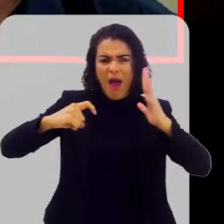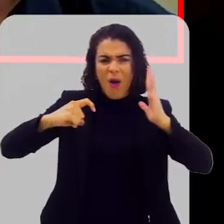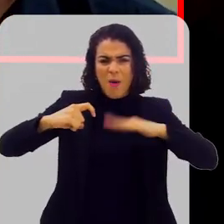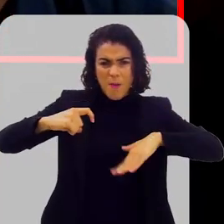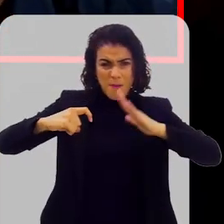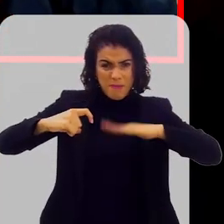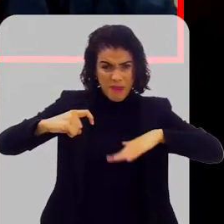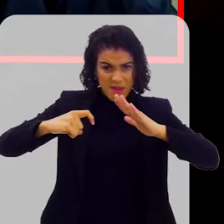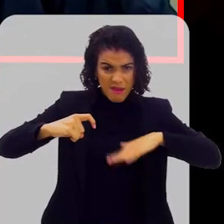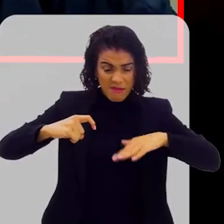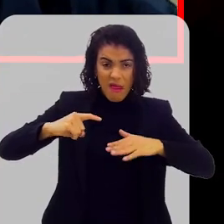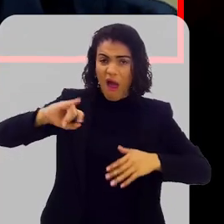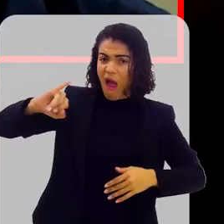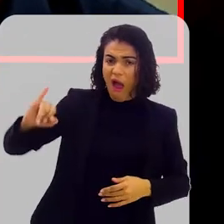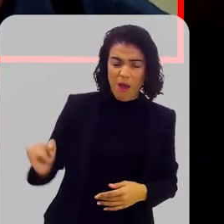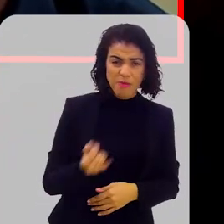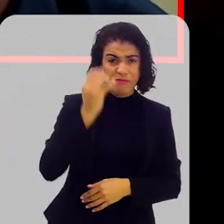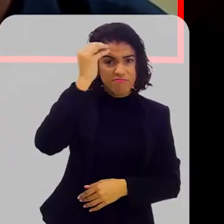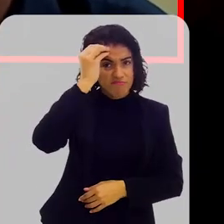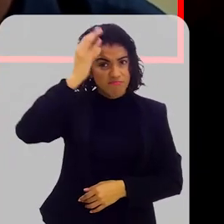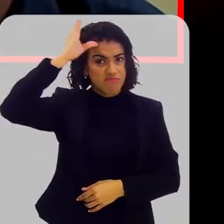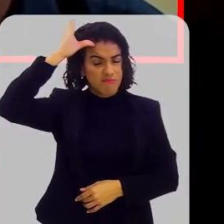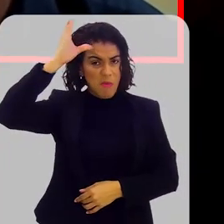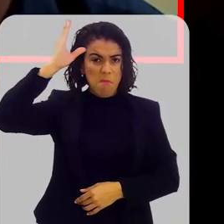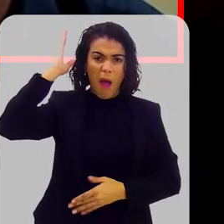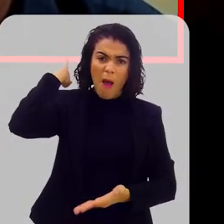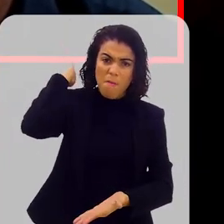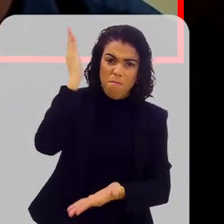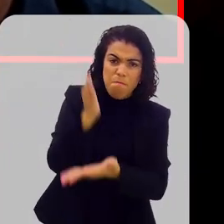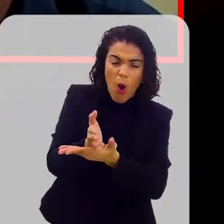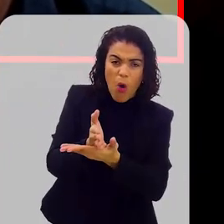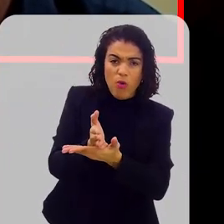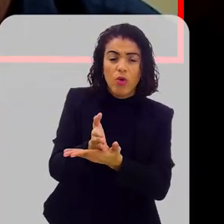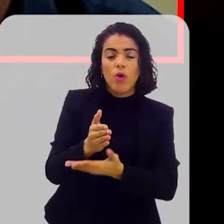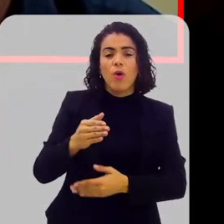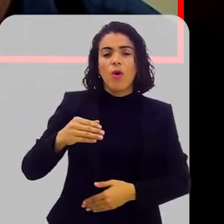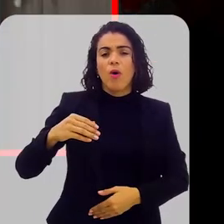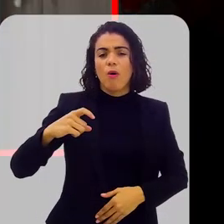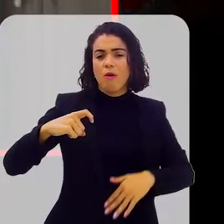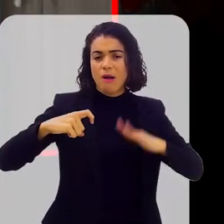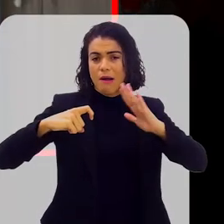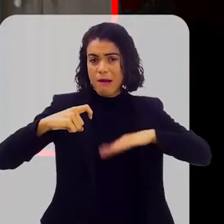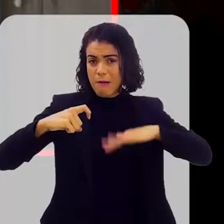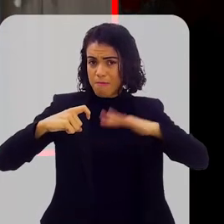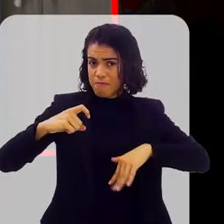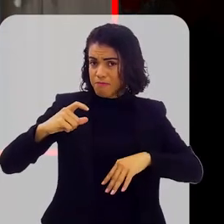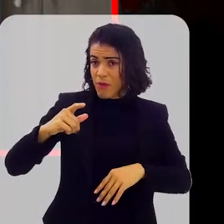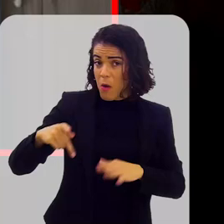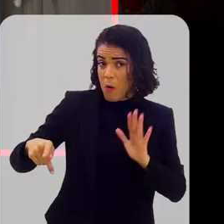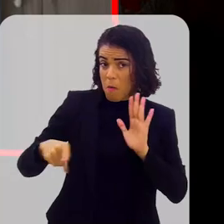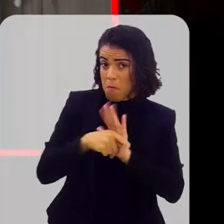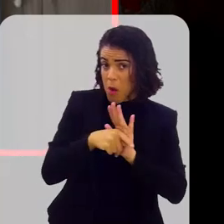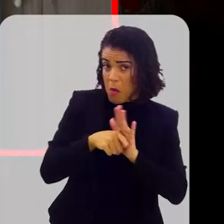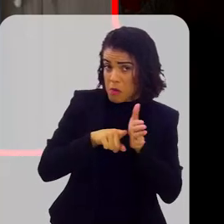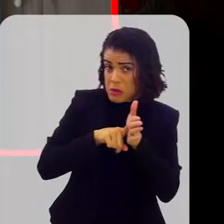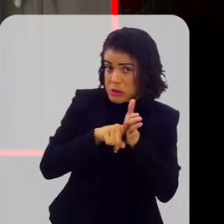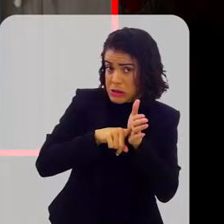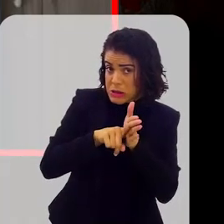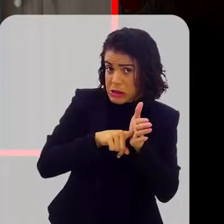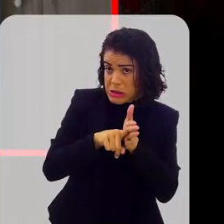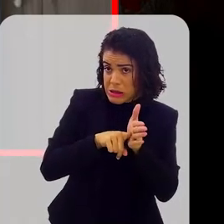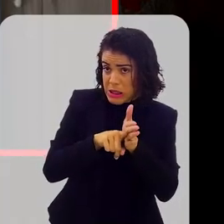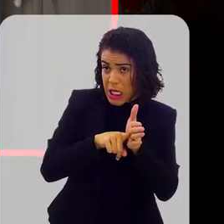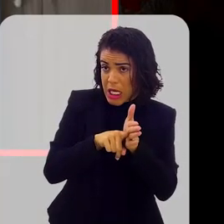mito, doutor. Vamos aproveitar todo o seu conhecimento, toda a sua experiência para matar um mito. Há quem diga que o